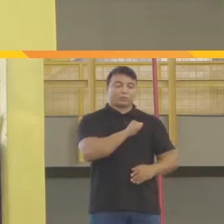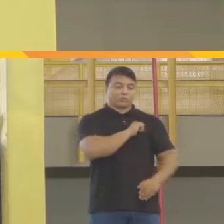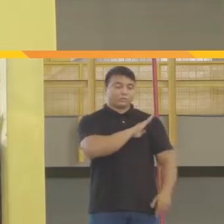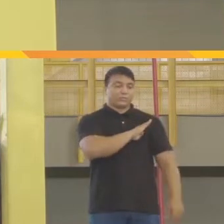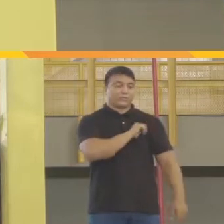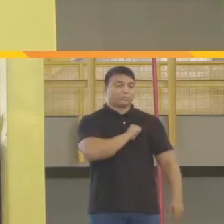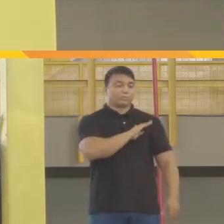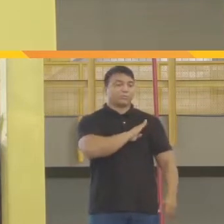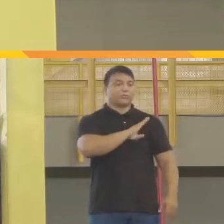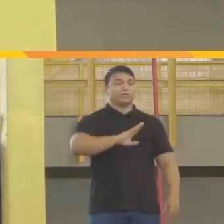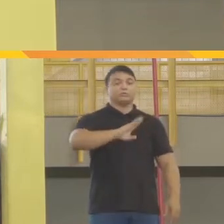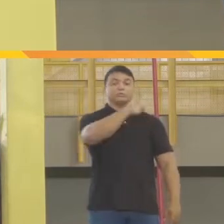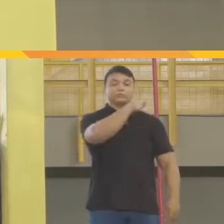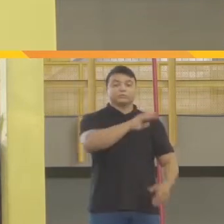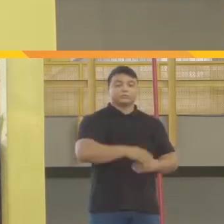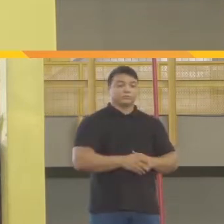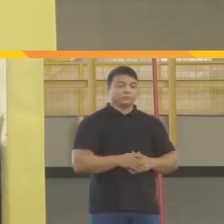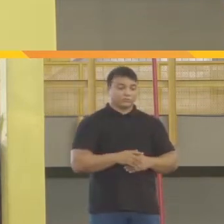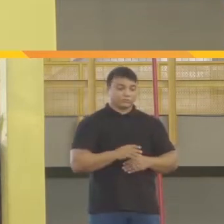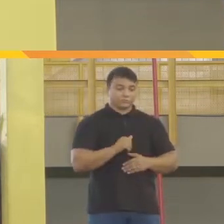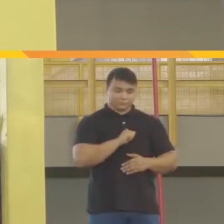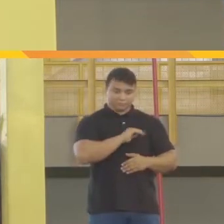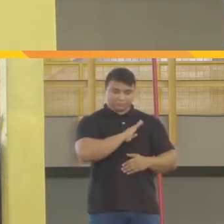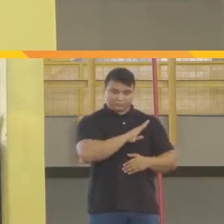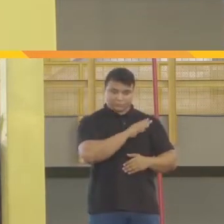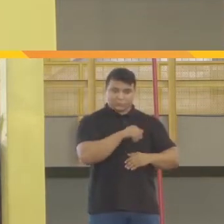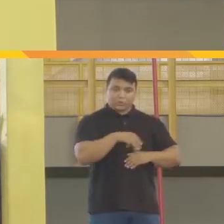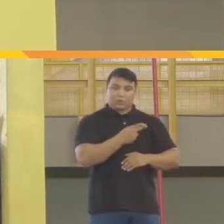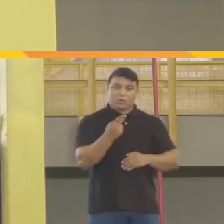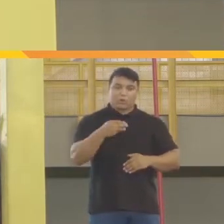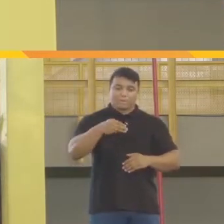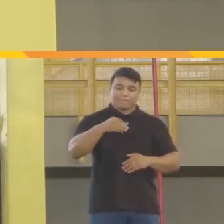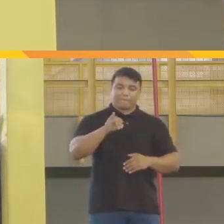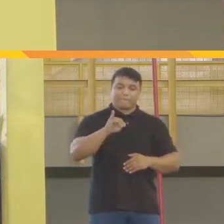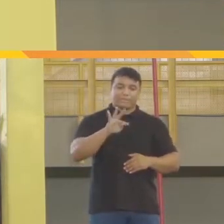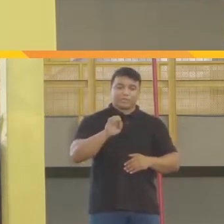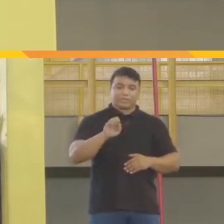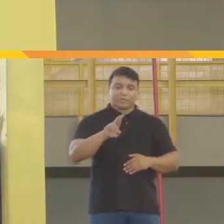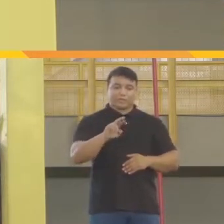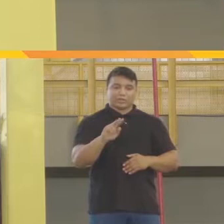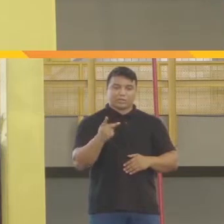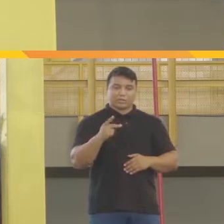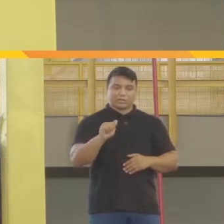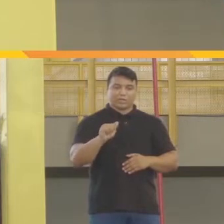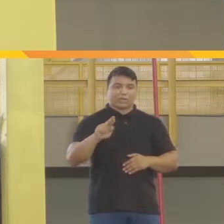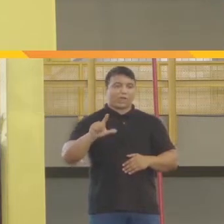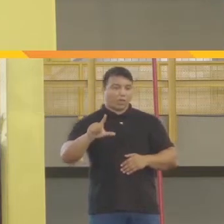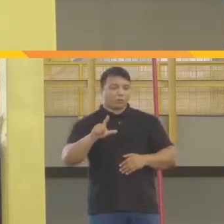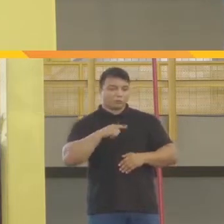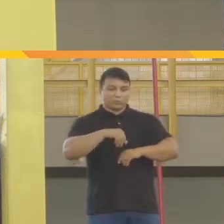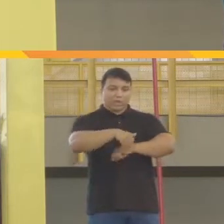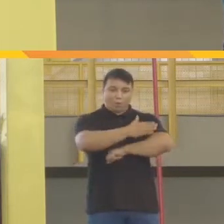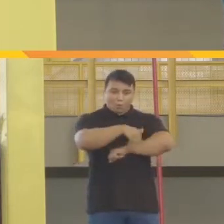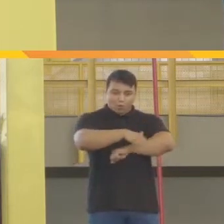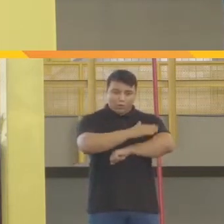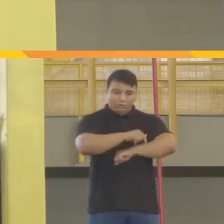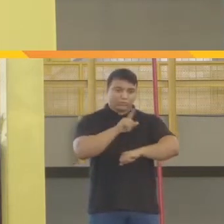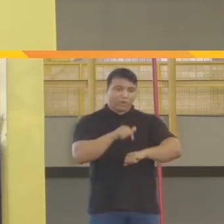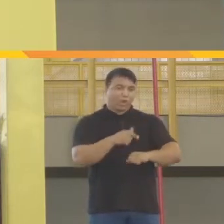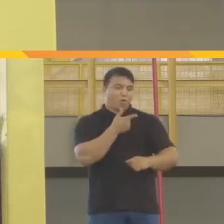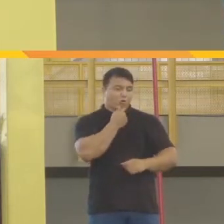Bezerra? Levanta a mão. Quem é o rapaz que eu estou falando? Quem é? Mr.